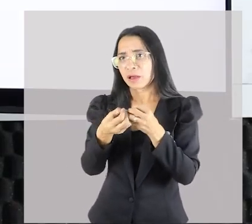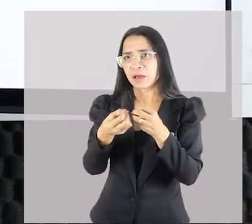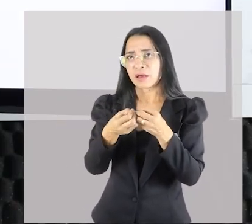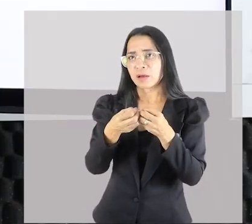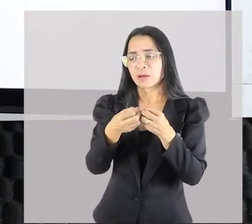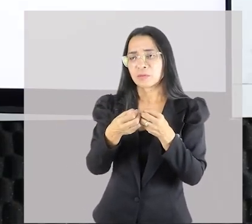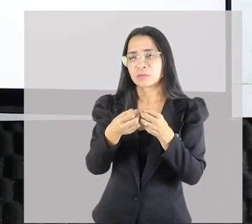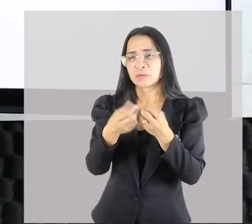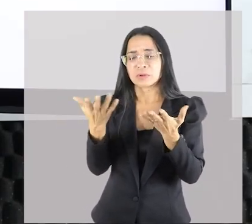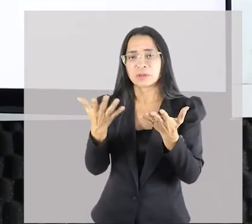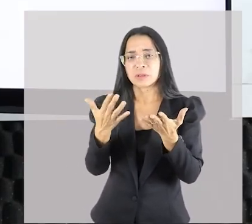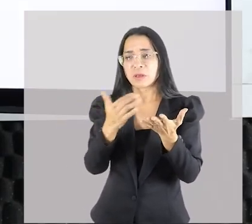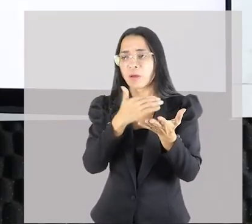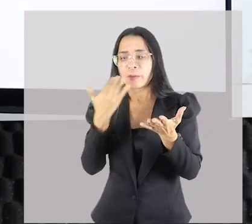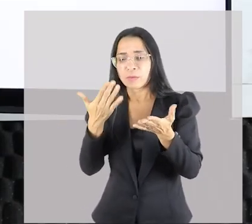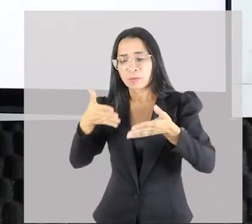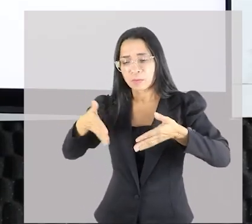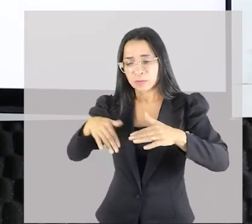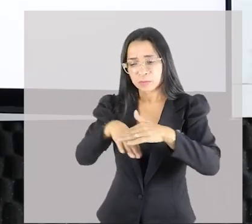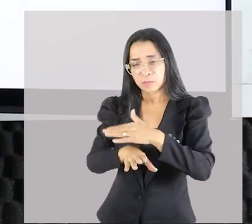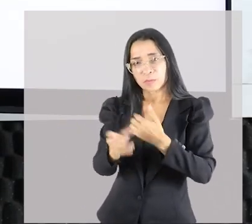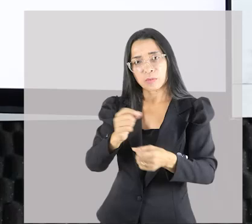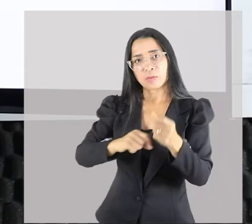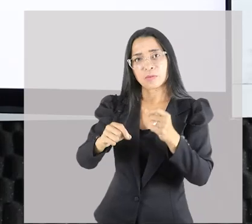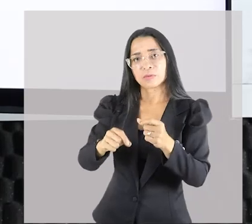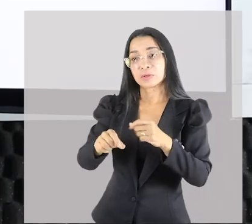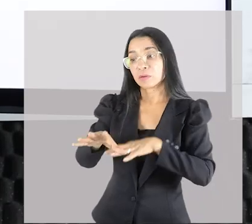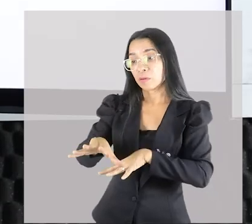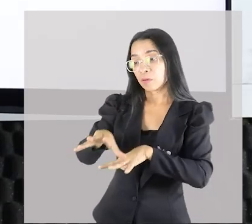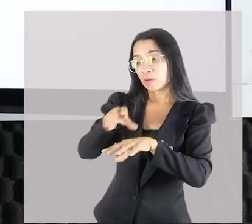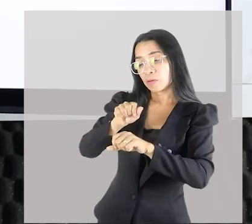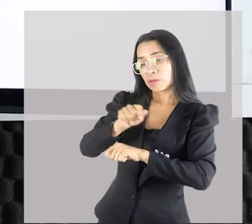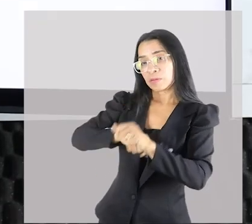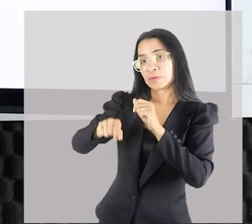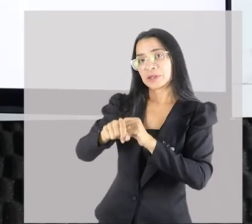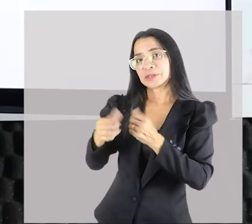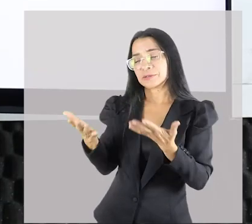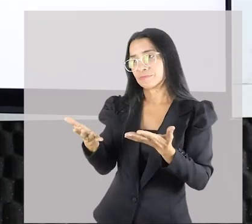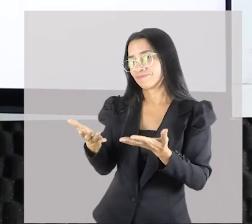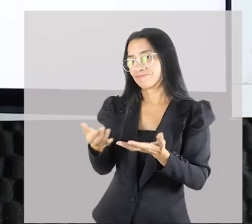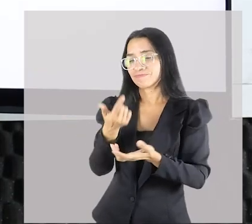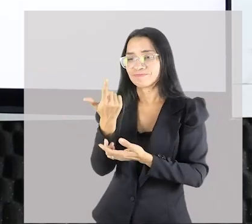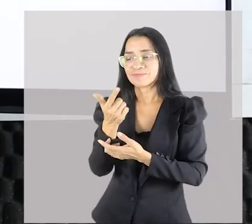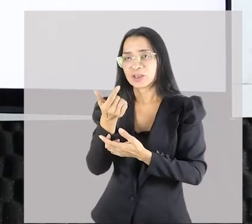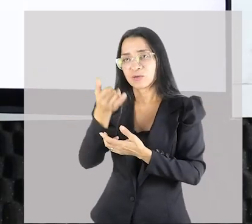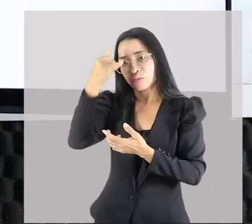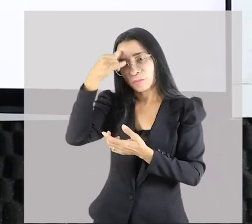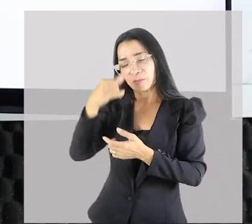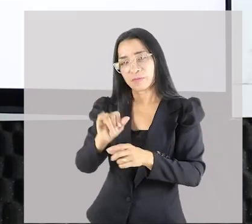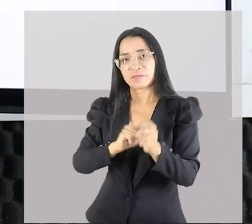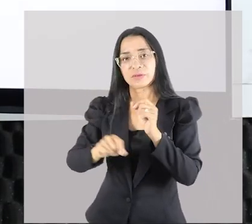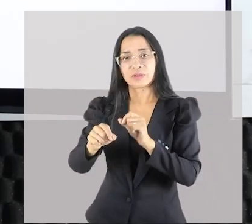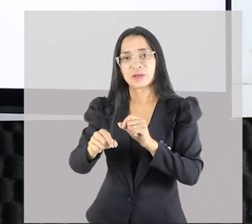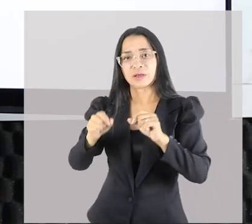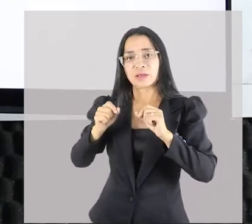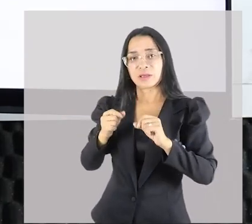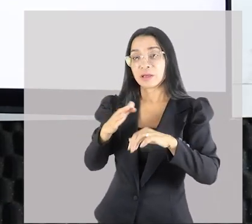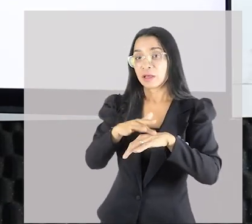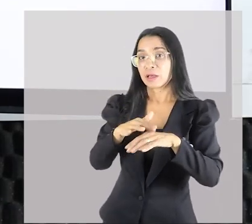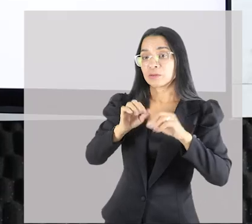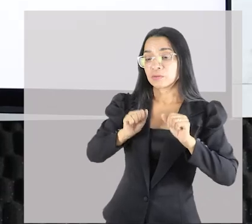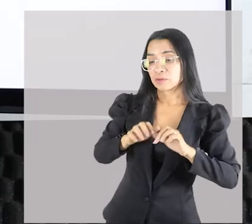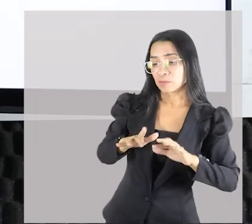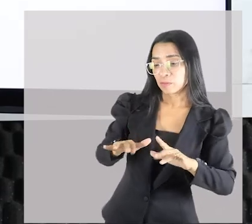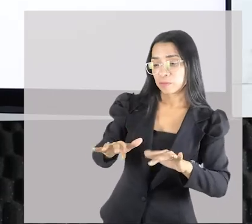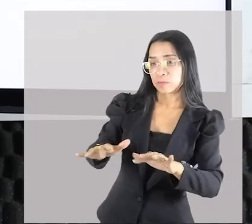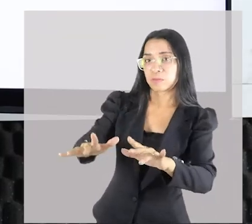E a contaminação, claro, foi inevitável. E essa peste se alastrou por toda a Europa. Matou uma boa parte, um quarto